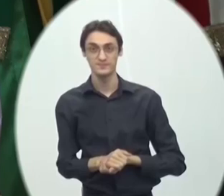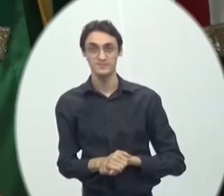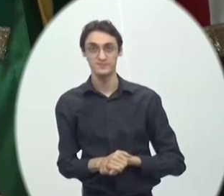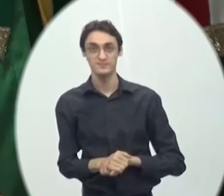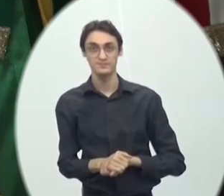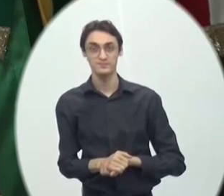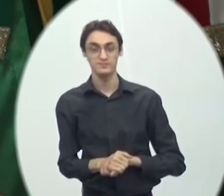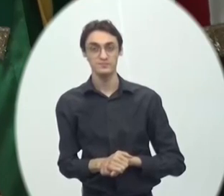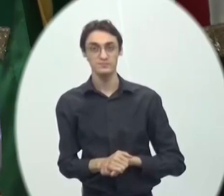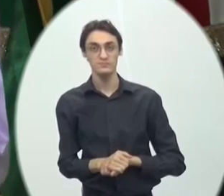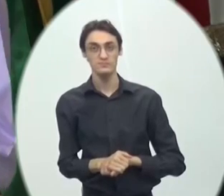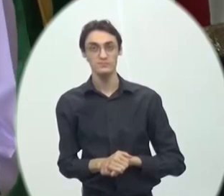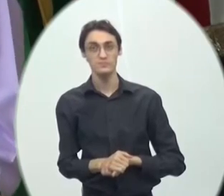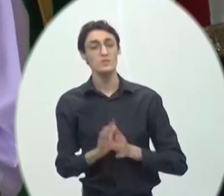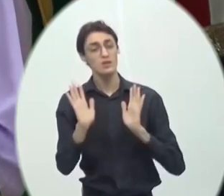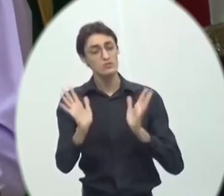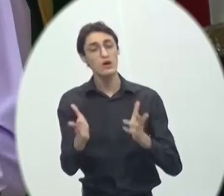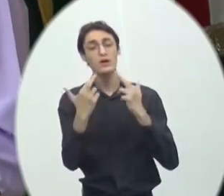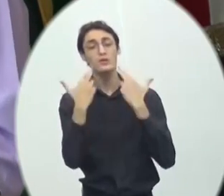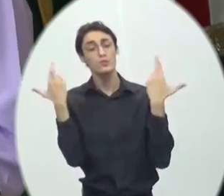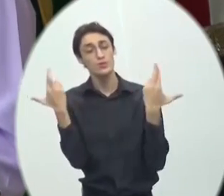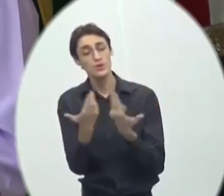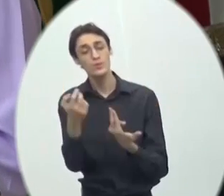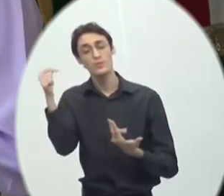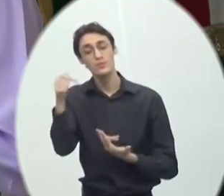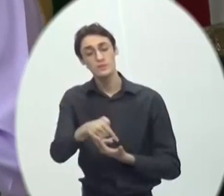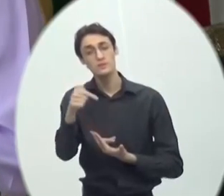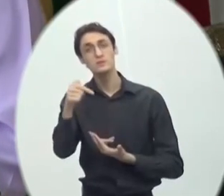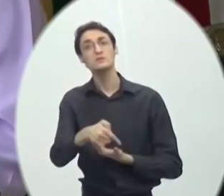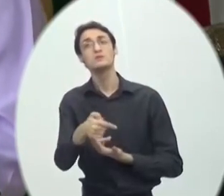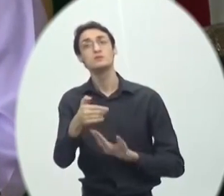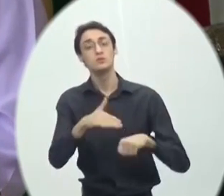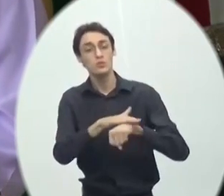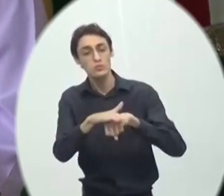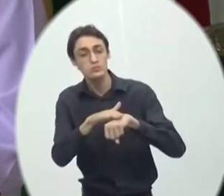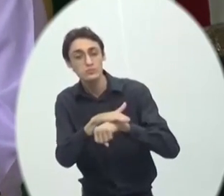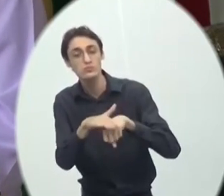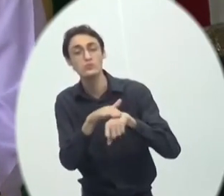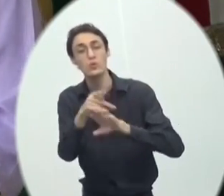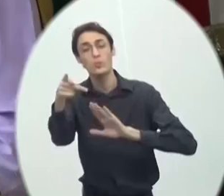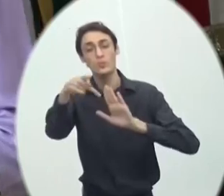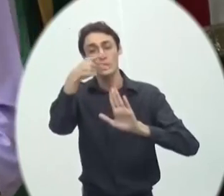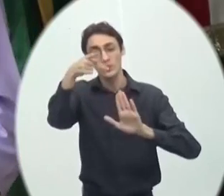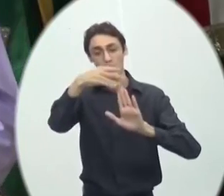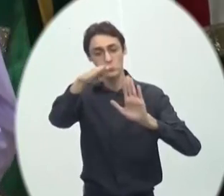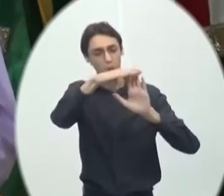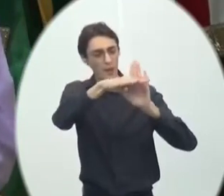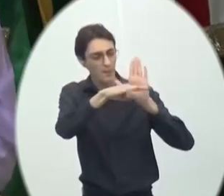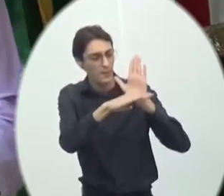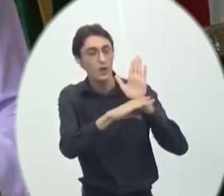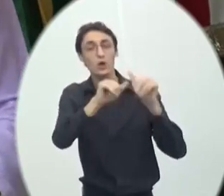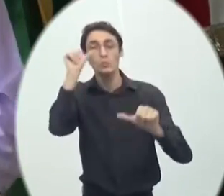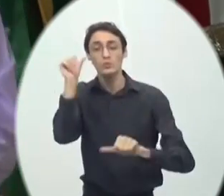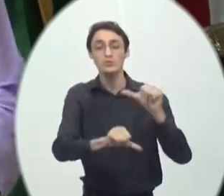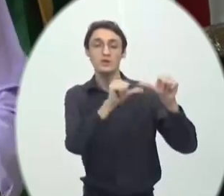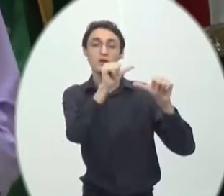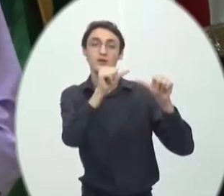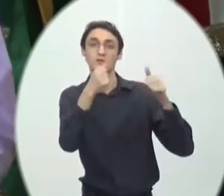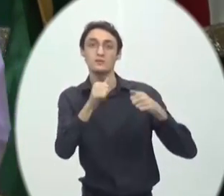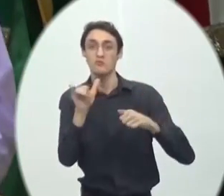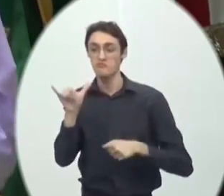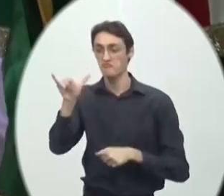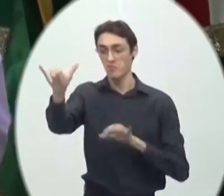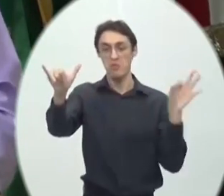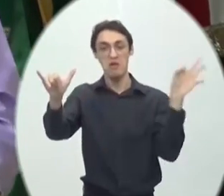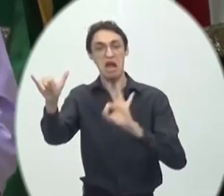E nós já fizemos reuniões aqui, já pedimos para fazer a alteração nesse protocolo, porque se é... Então não tem voo, não tem nada. Ninguém